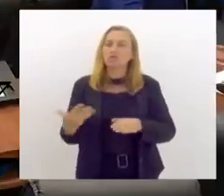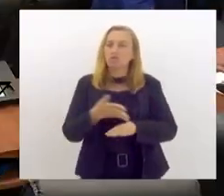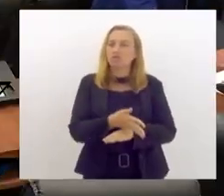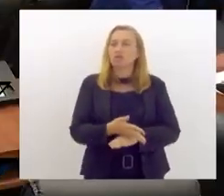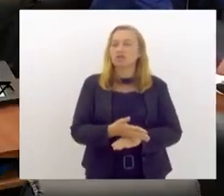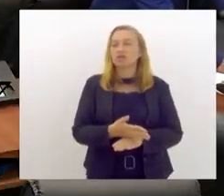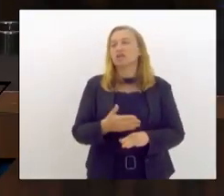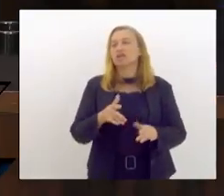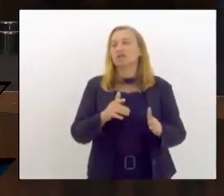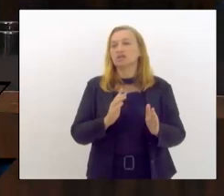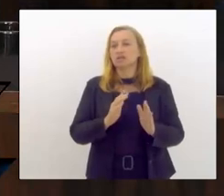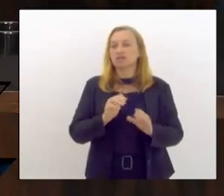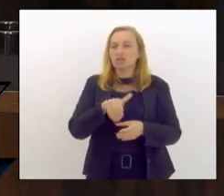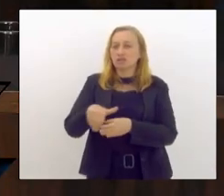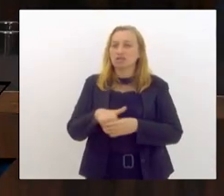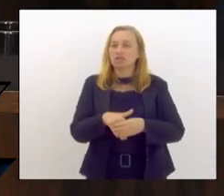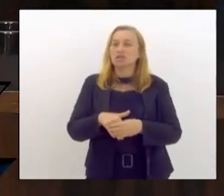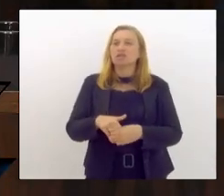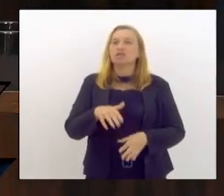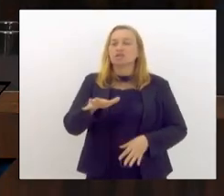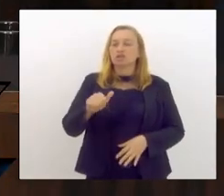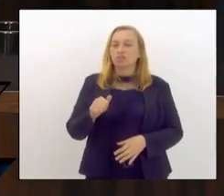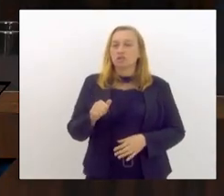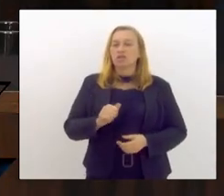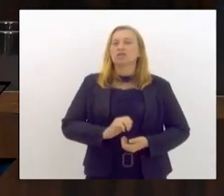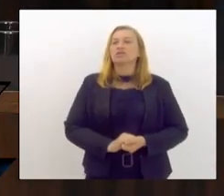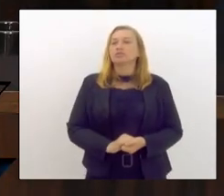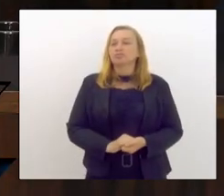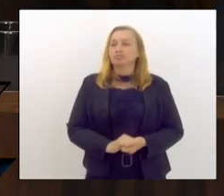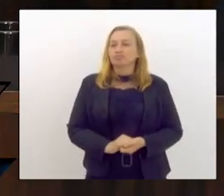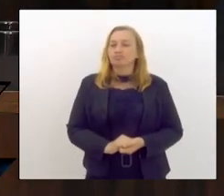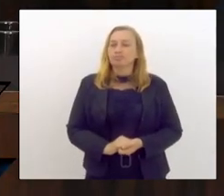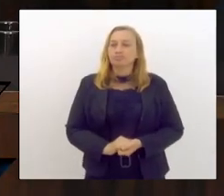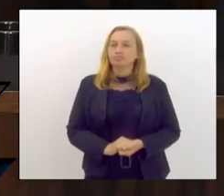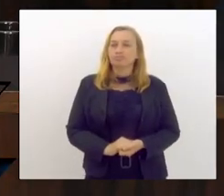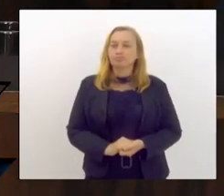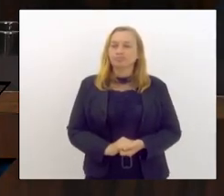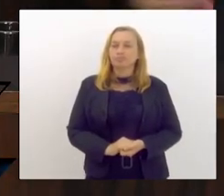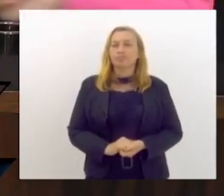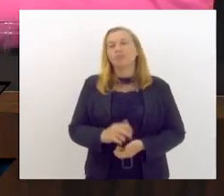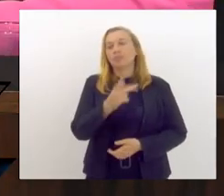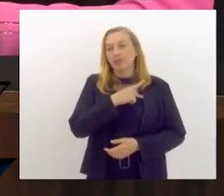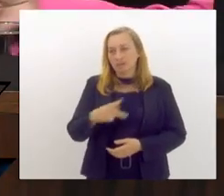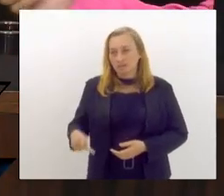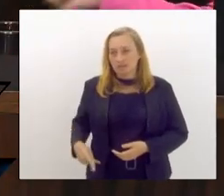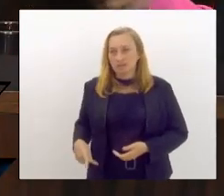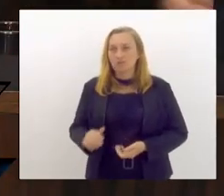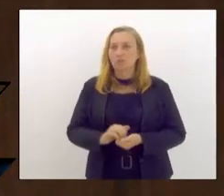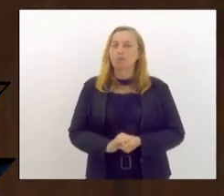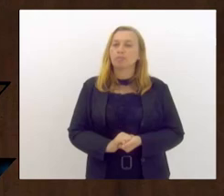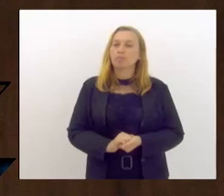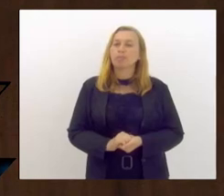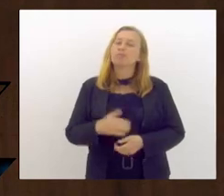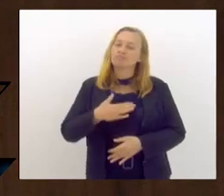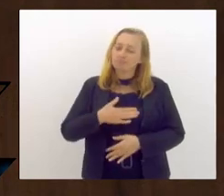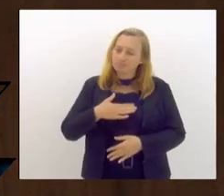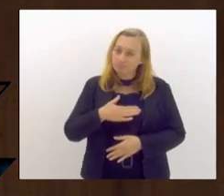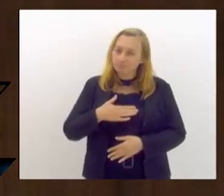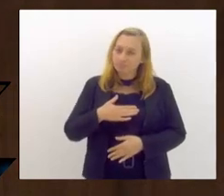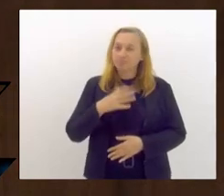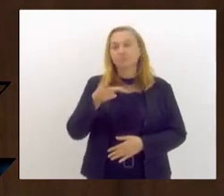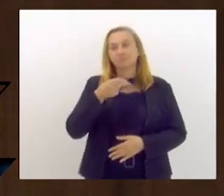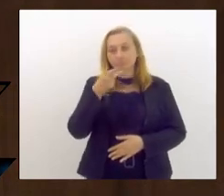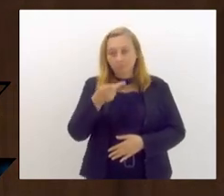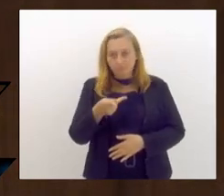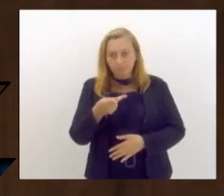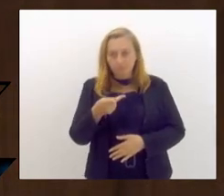presidente. Presidente vai fazer a chamada nominal aqui. Tá bom? Presidente, eu gostaria de